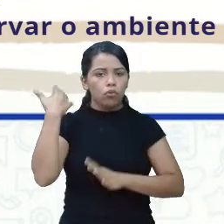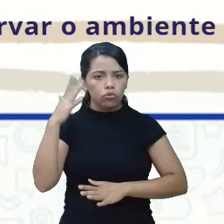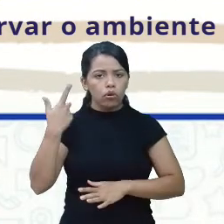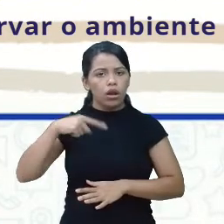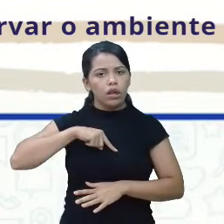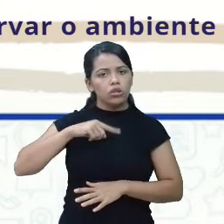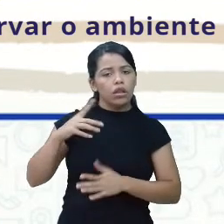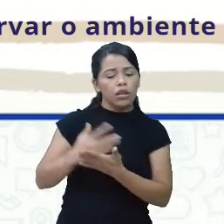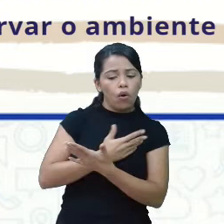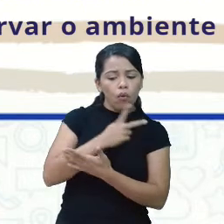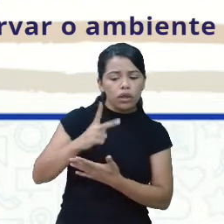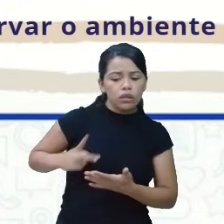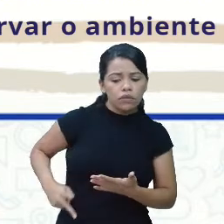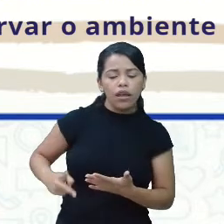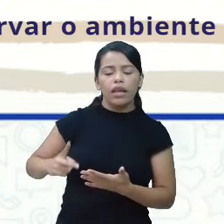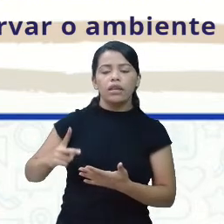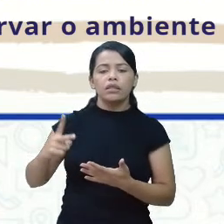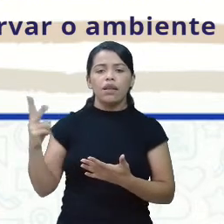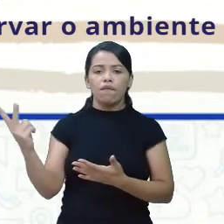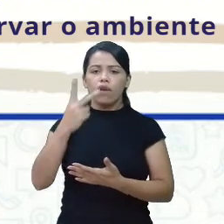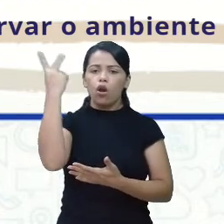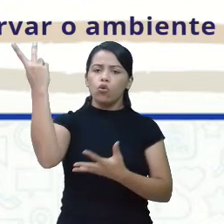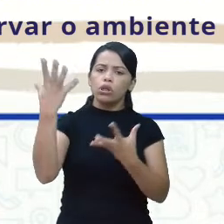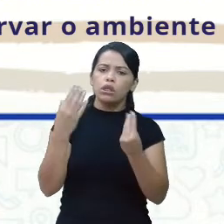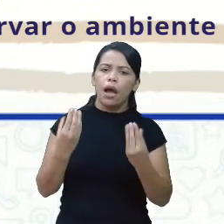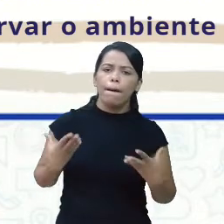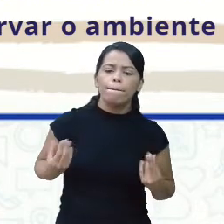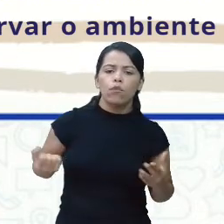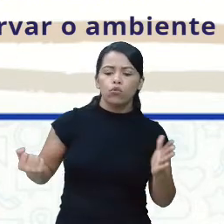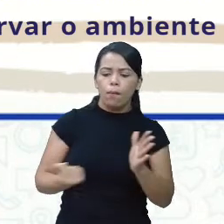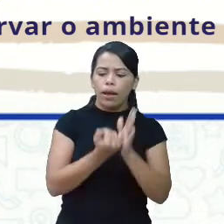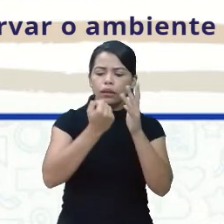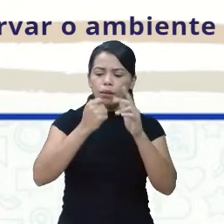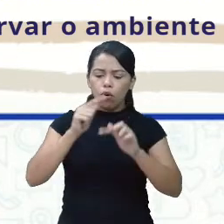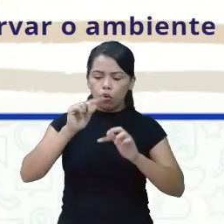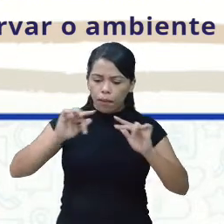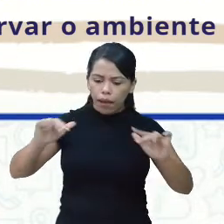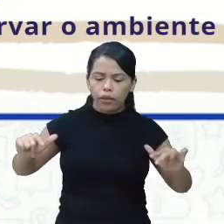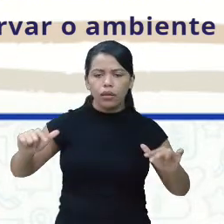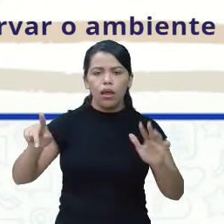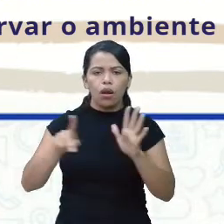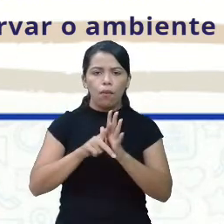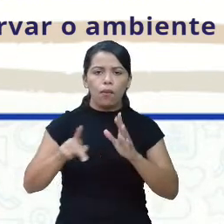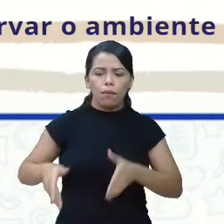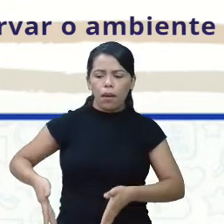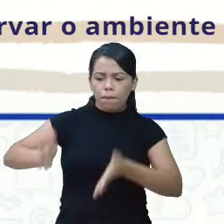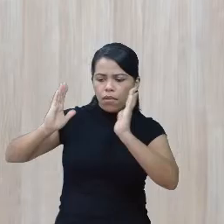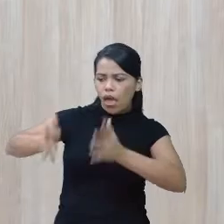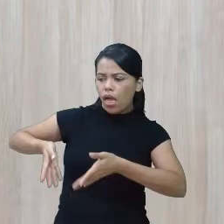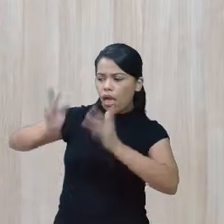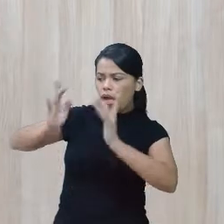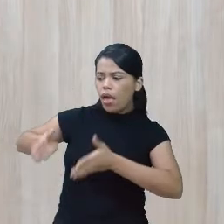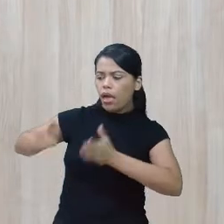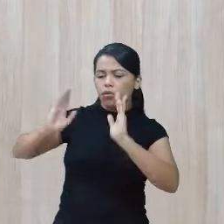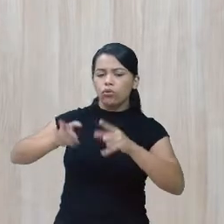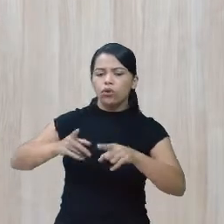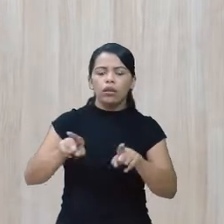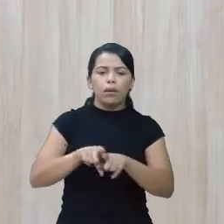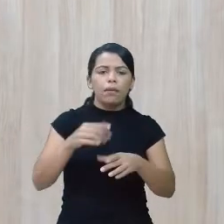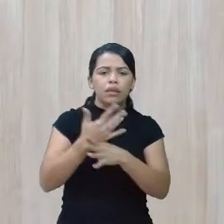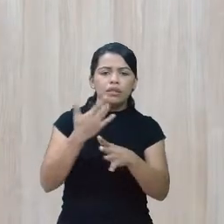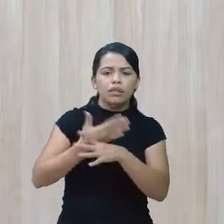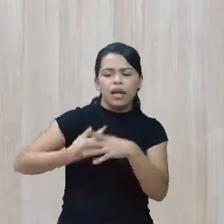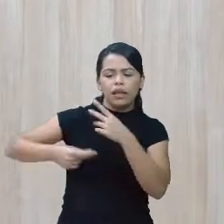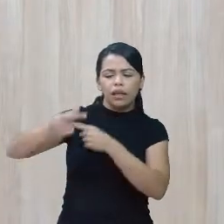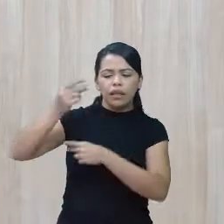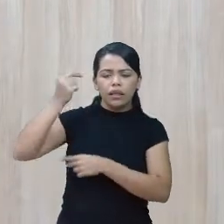vezes, valoriza muito o patrimônio material de um determinado lugar, a gente preserva os prédios, né, das cidades antigas, e a